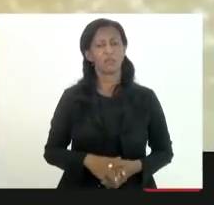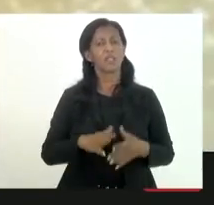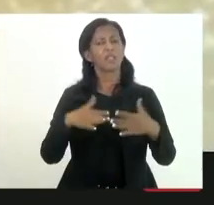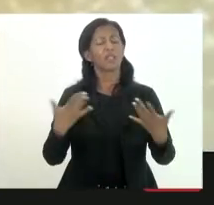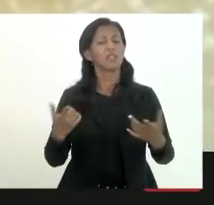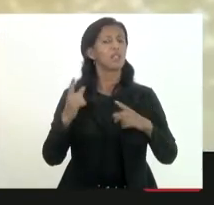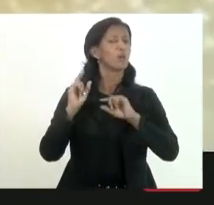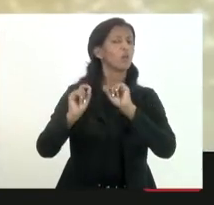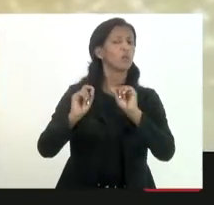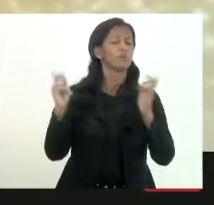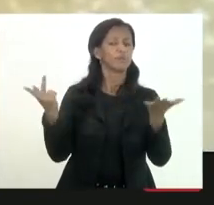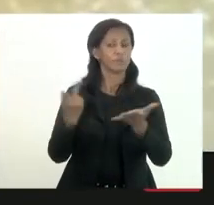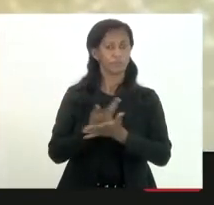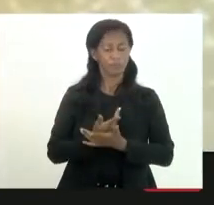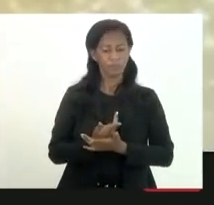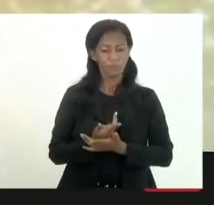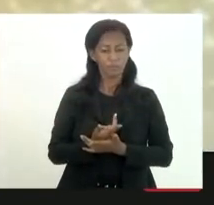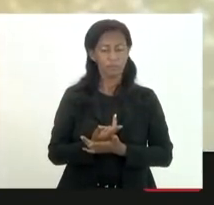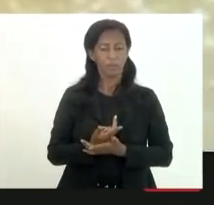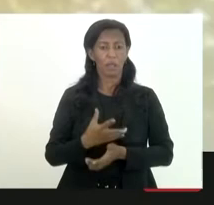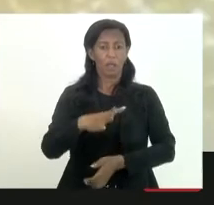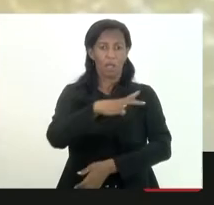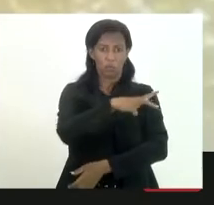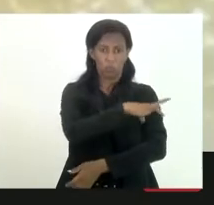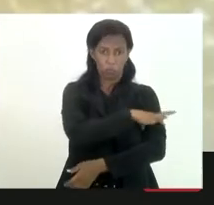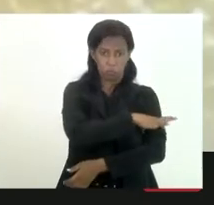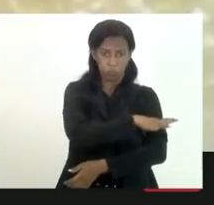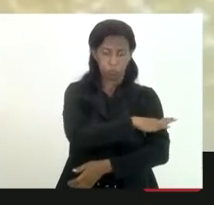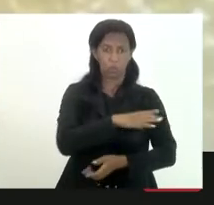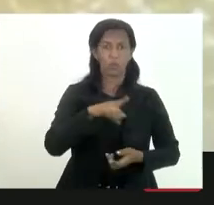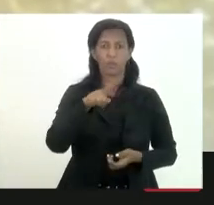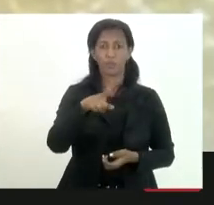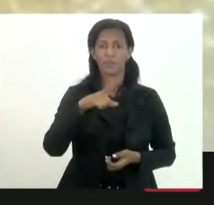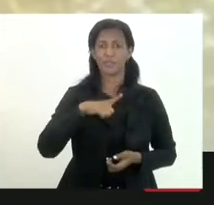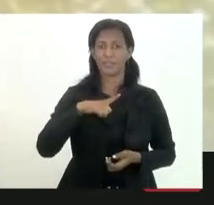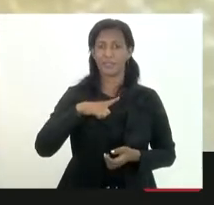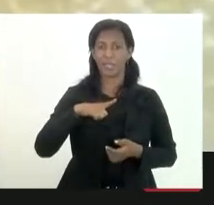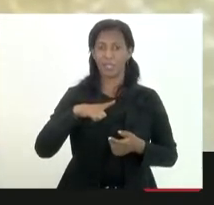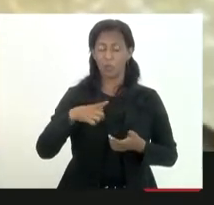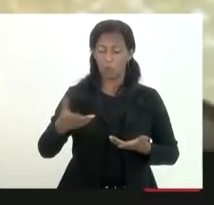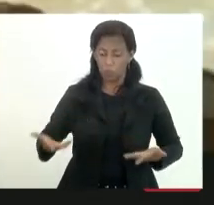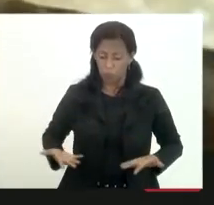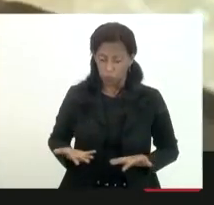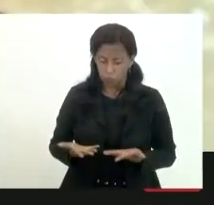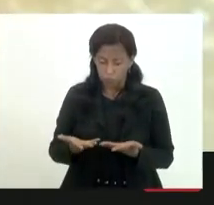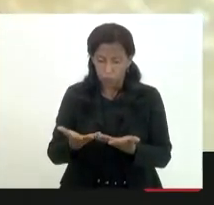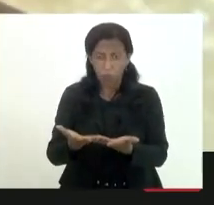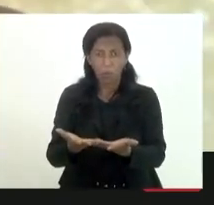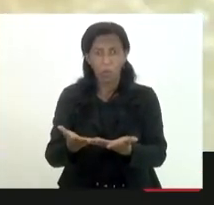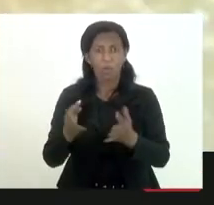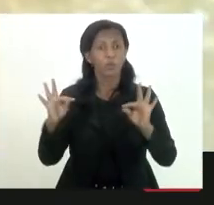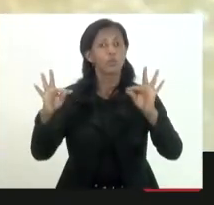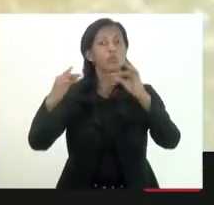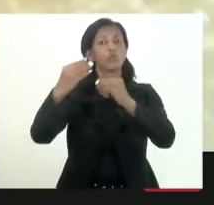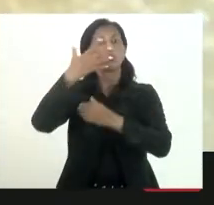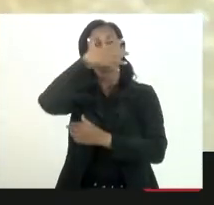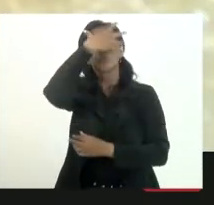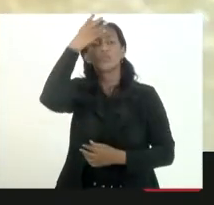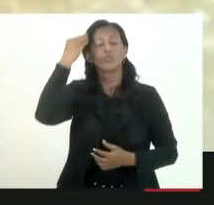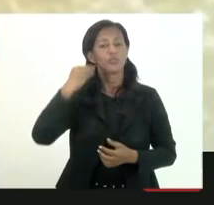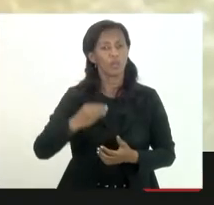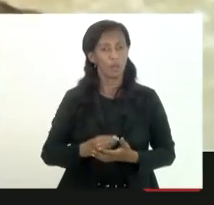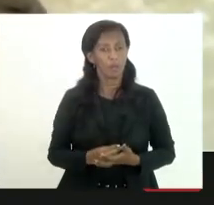que acontece? No Canoblé, você tem um ritual e aí todo mundo se esquece